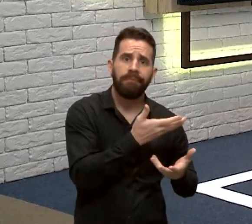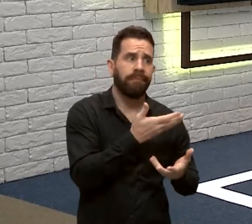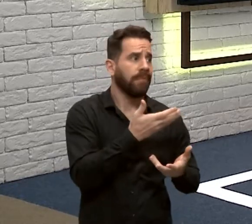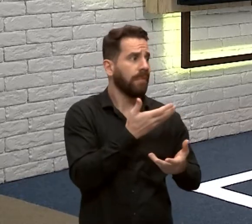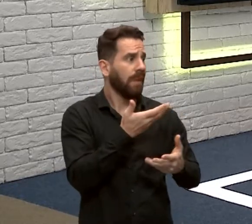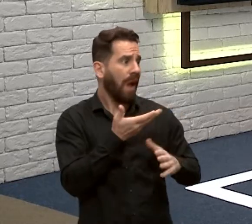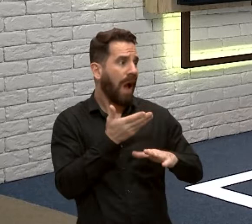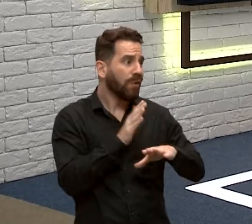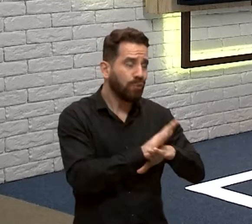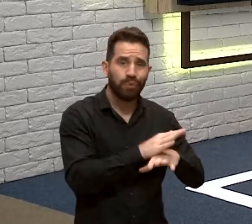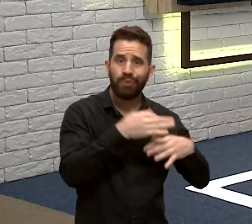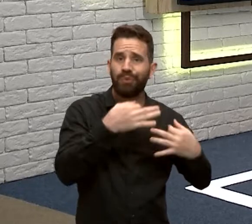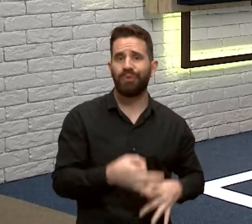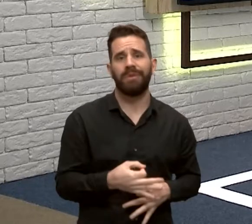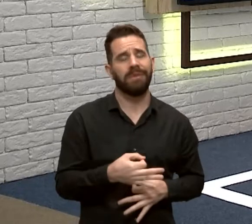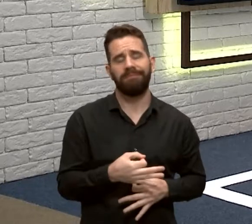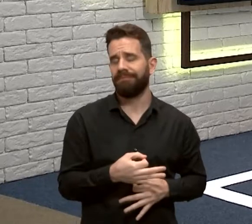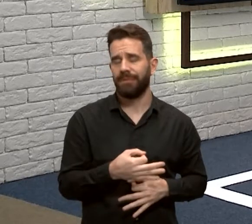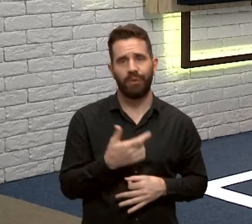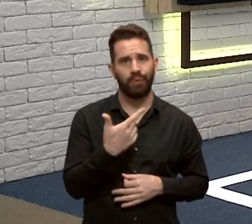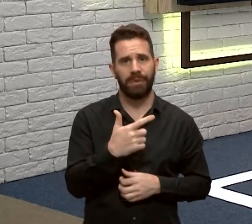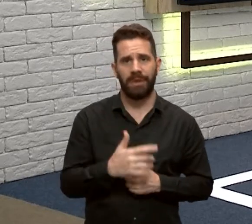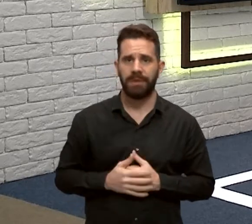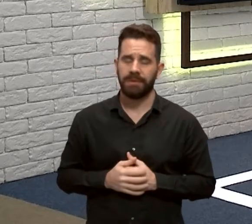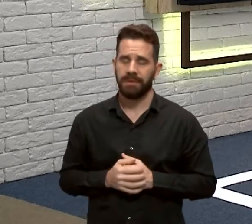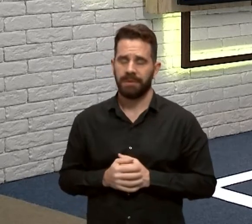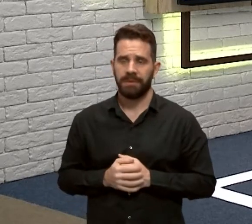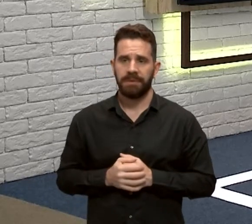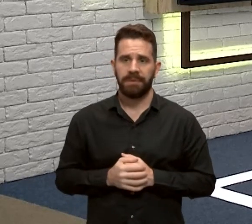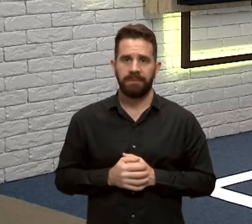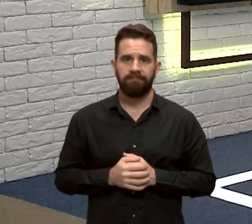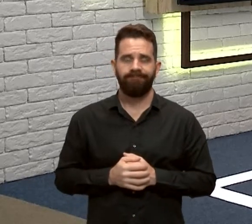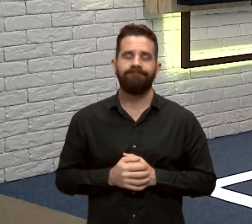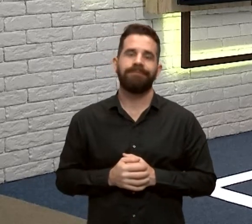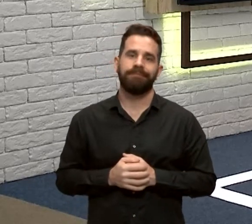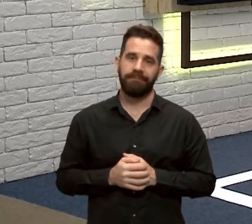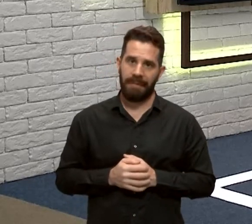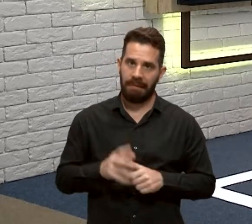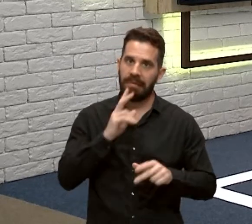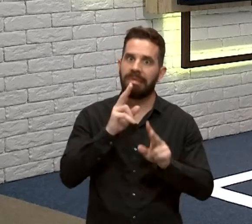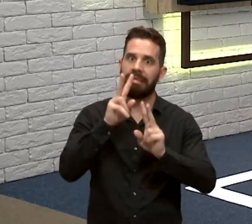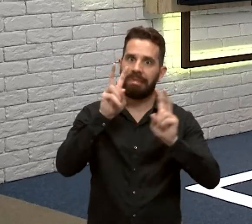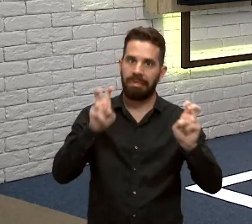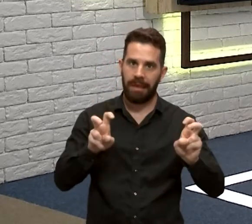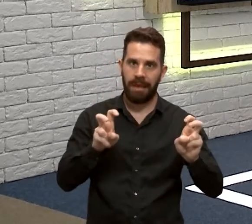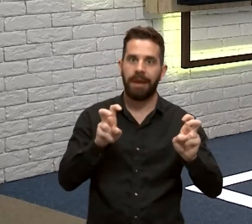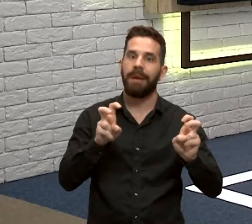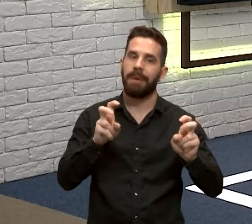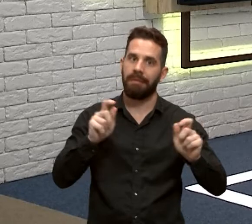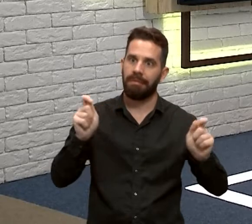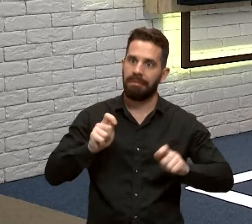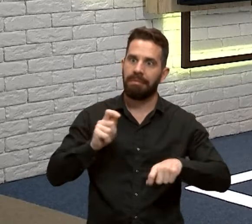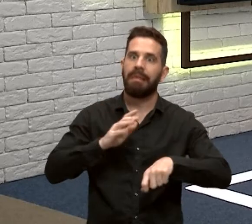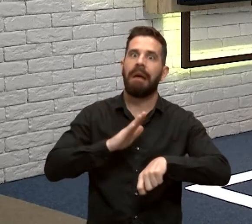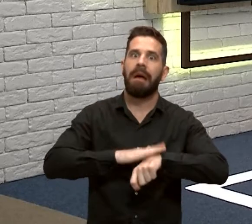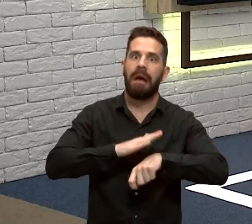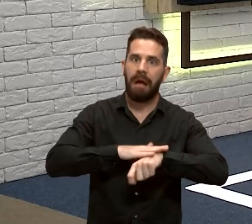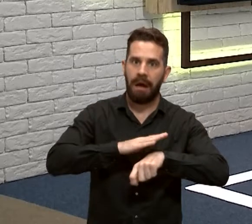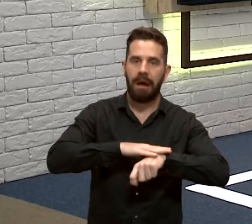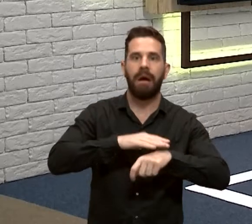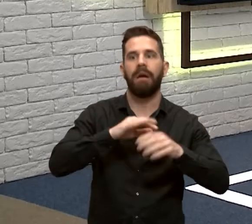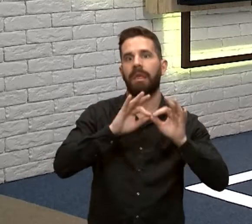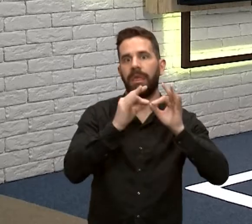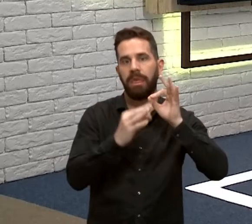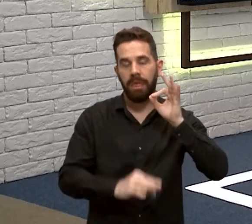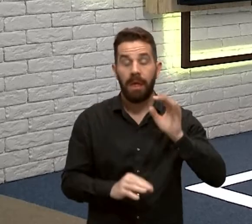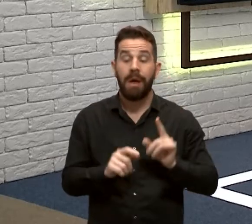aquela pessoa, né? Certo. Bom, o tema é bastante amplo, e também o mês de prevenção ao